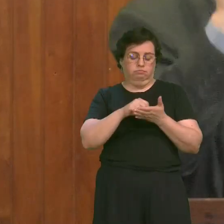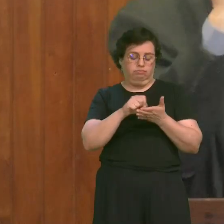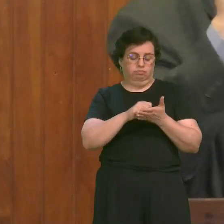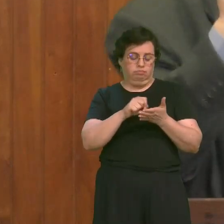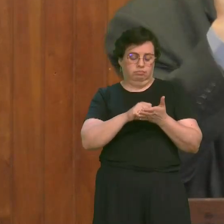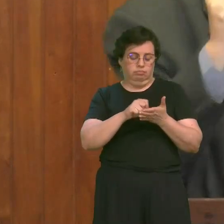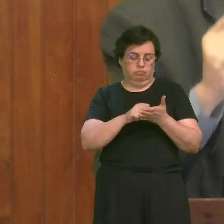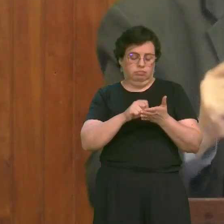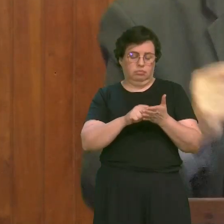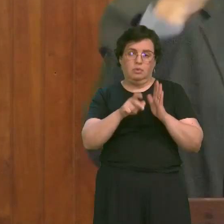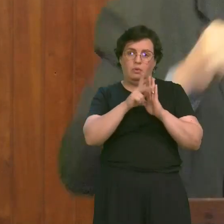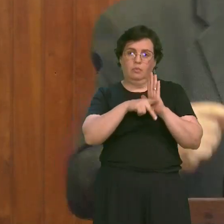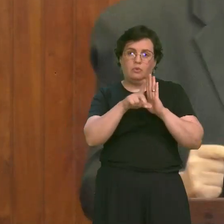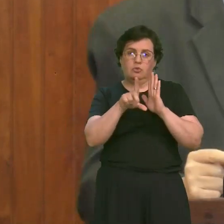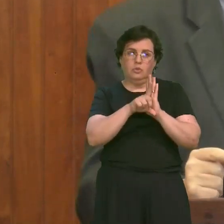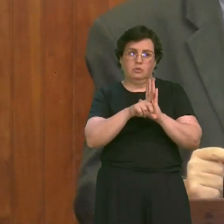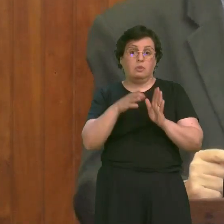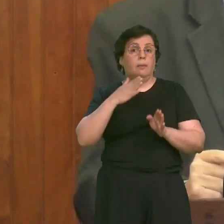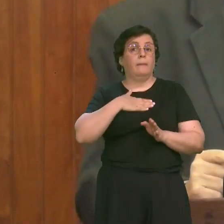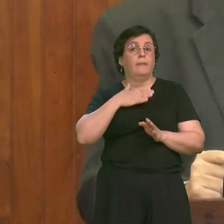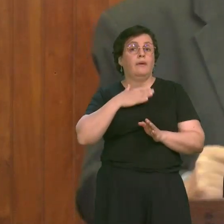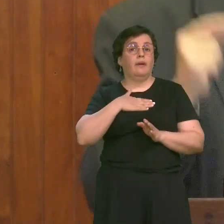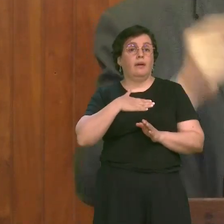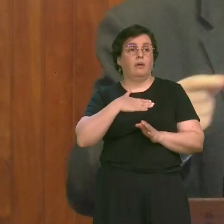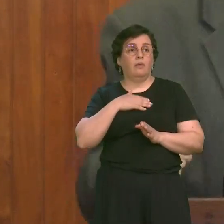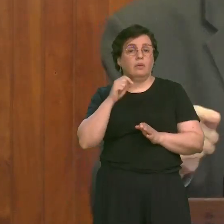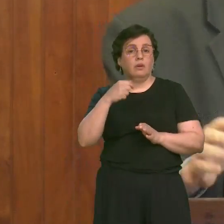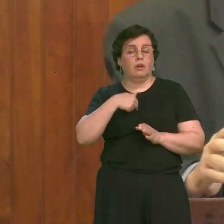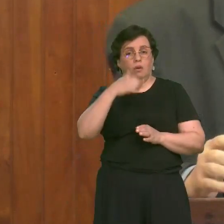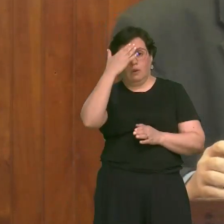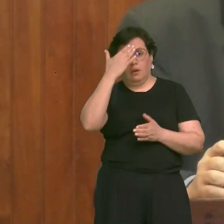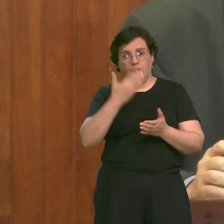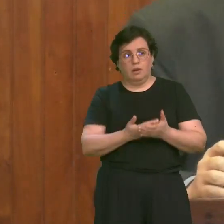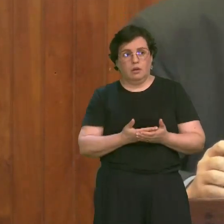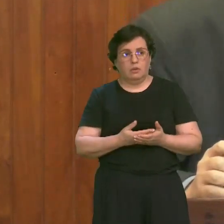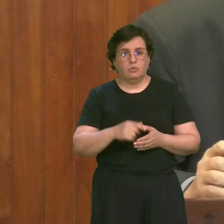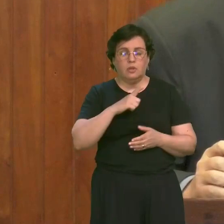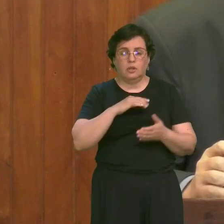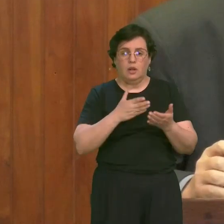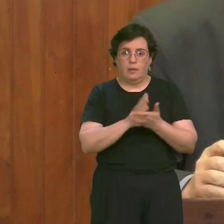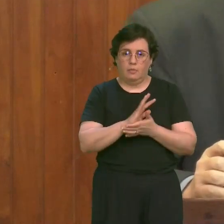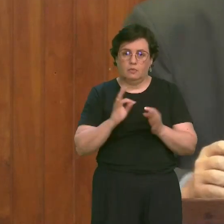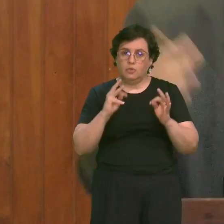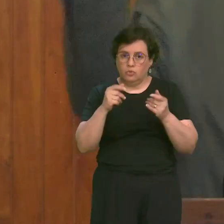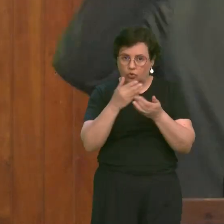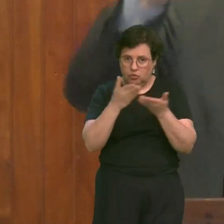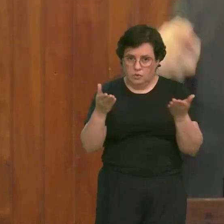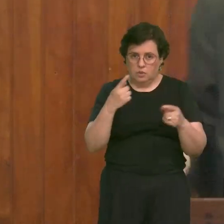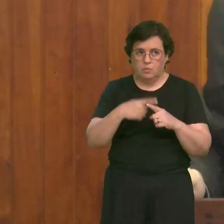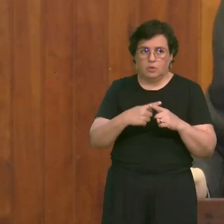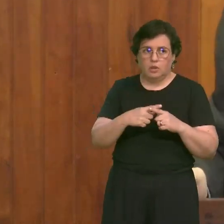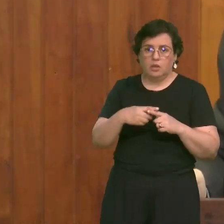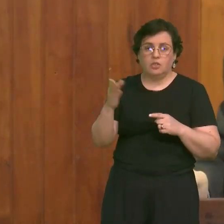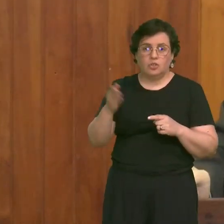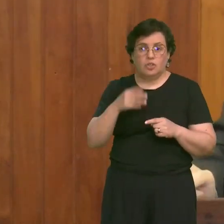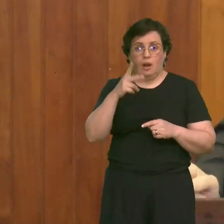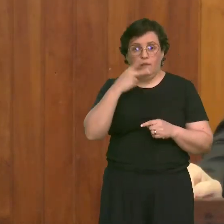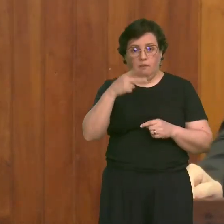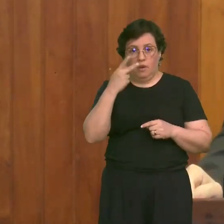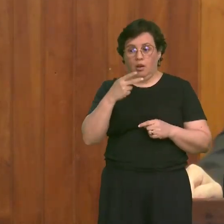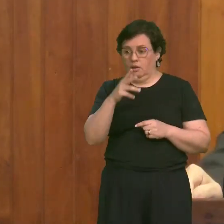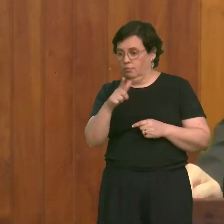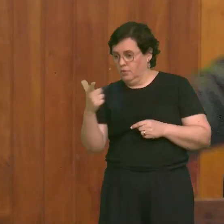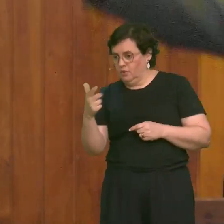um projeto de lei em meu nome que eu tenho certeza que contará com aprovação de todos os vereadores porque já anteci isso